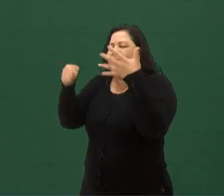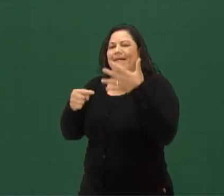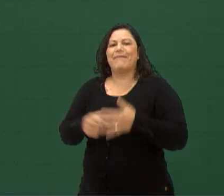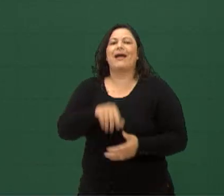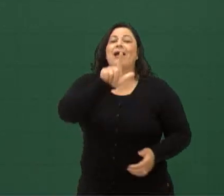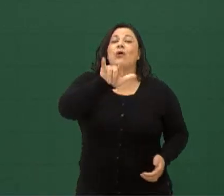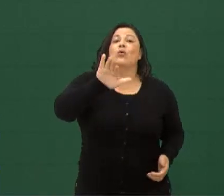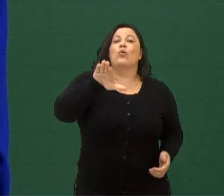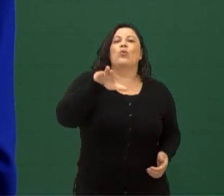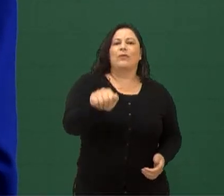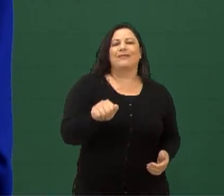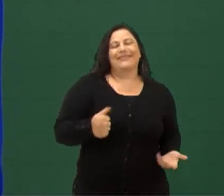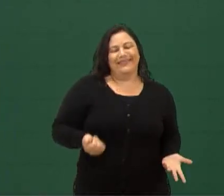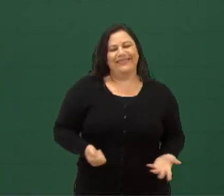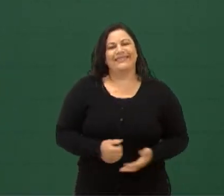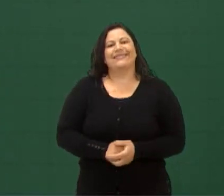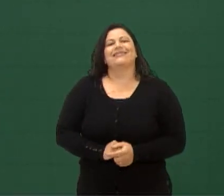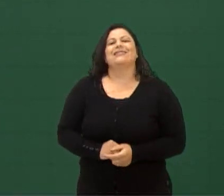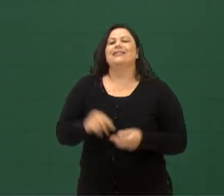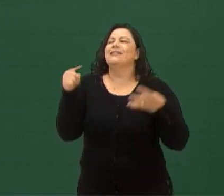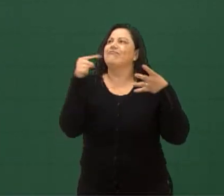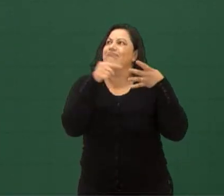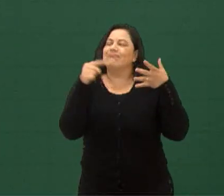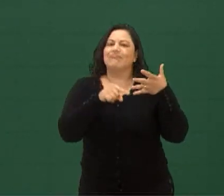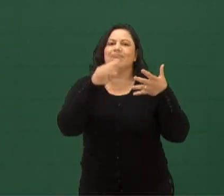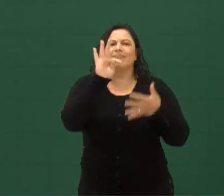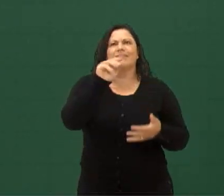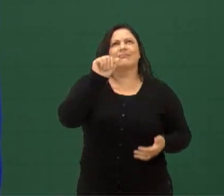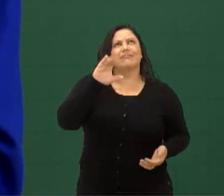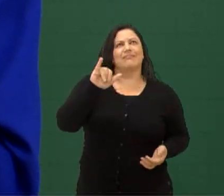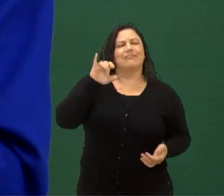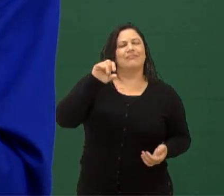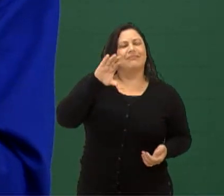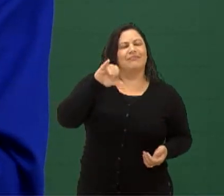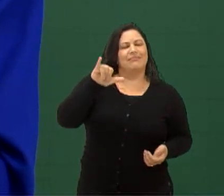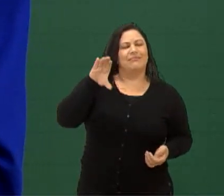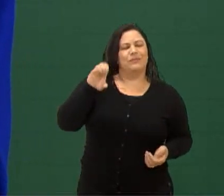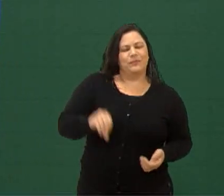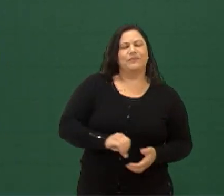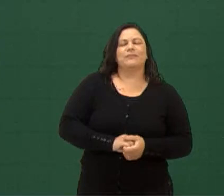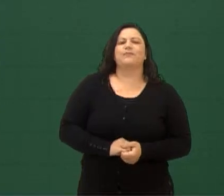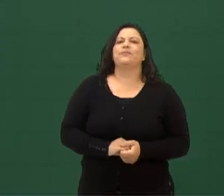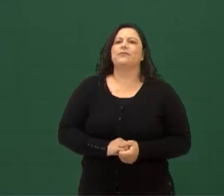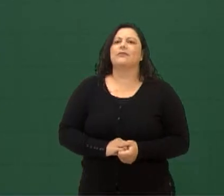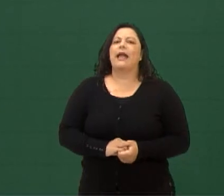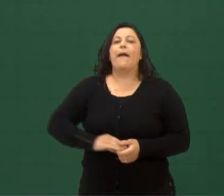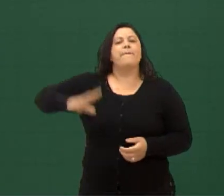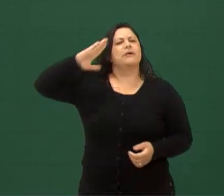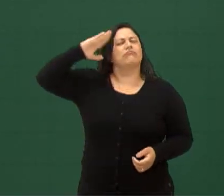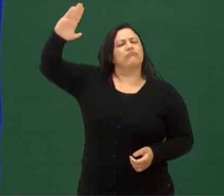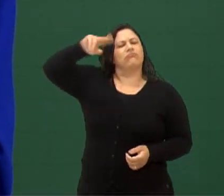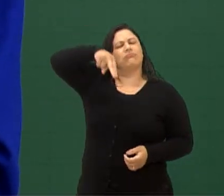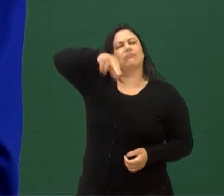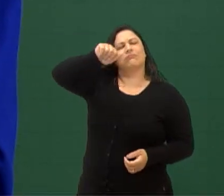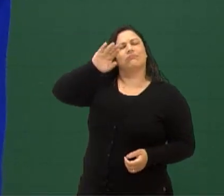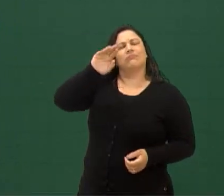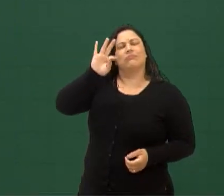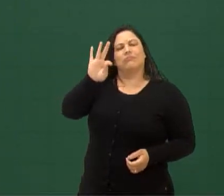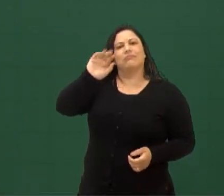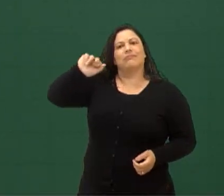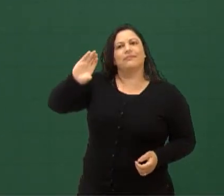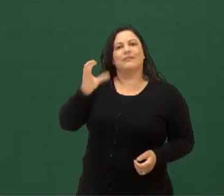Lucas, temos aqui o Lucas, temos aqui o Tarcísio Neto, manda um salve para Natasha, do Colégio